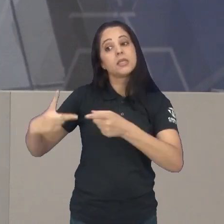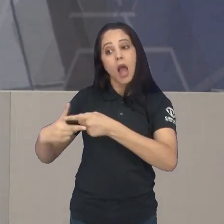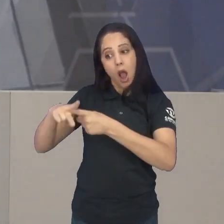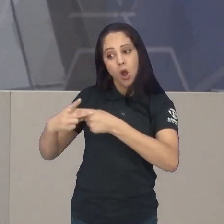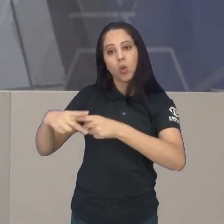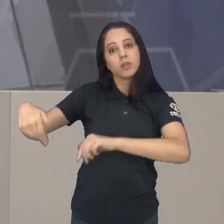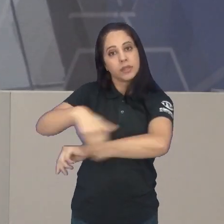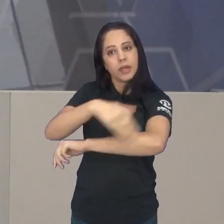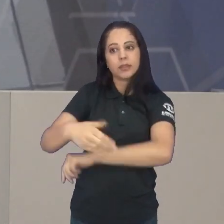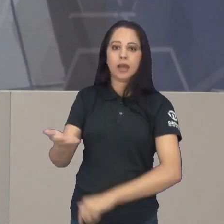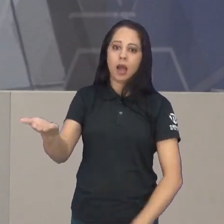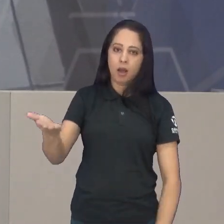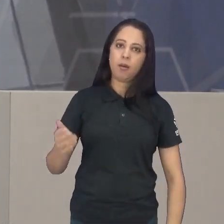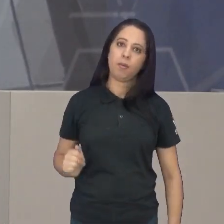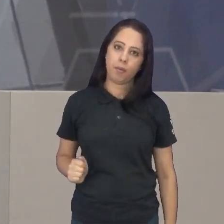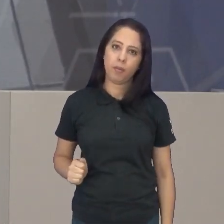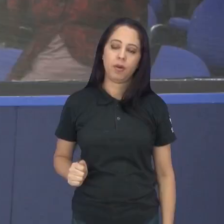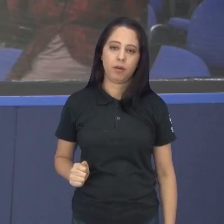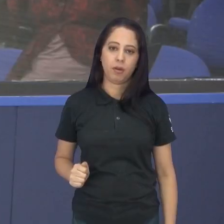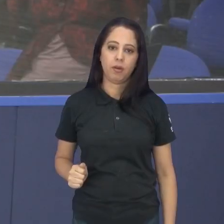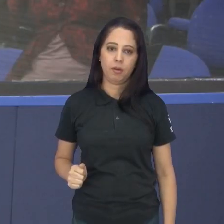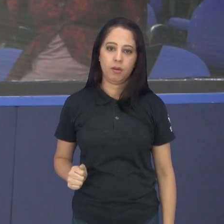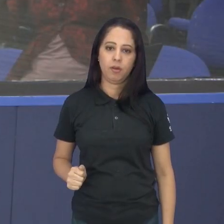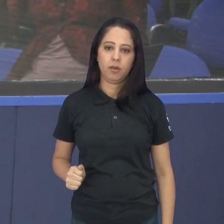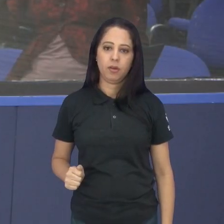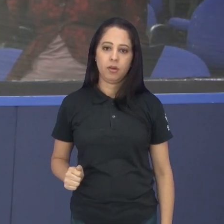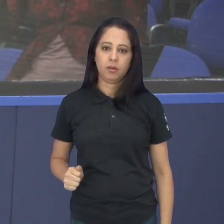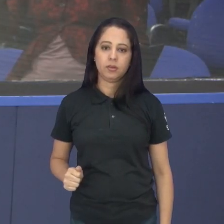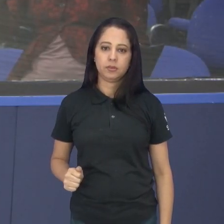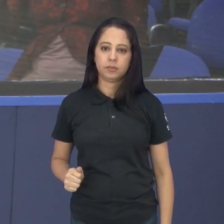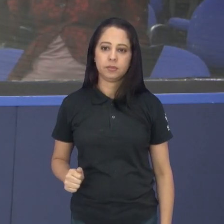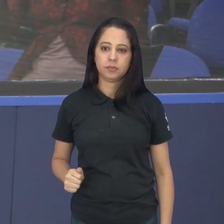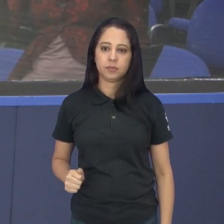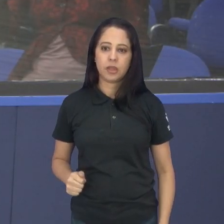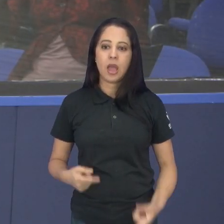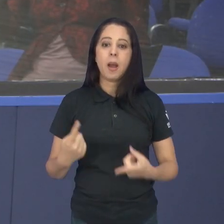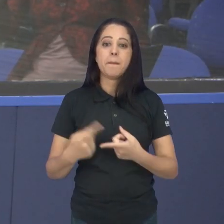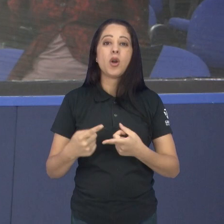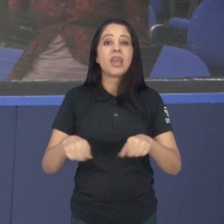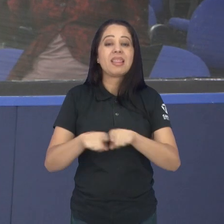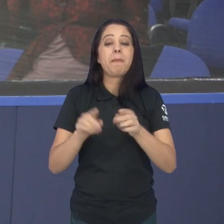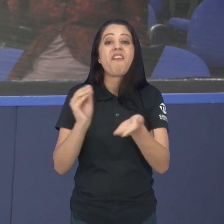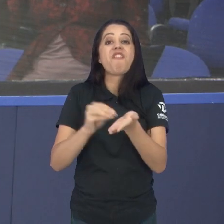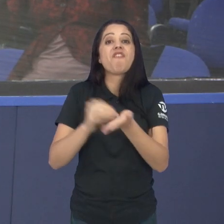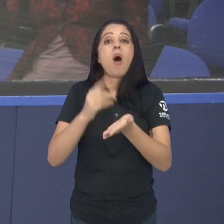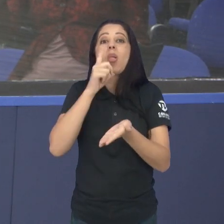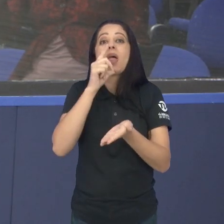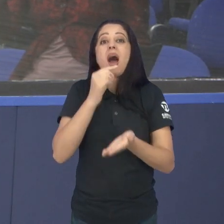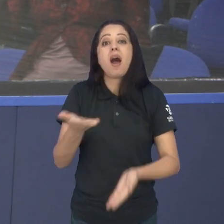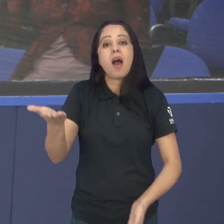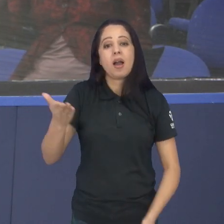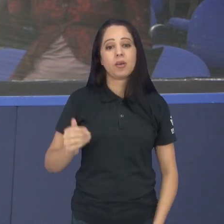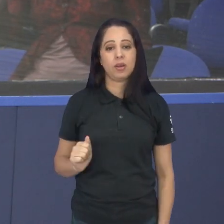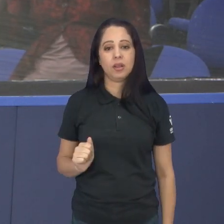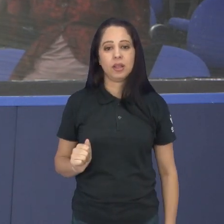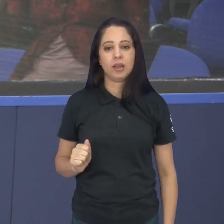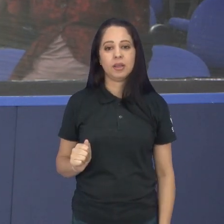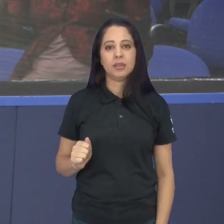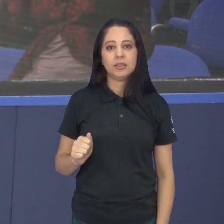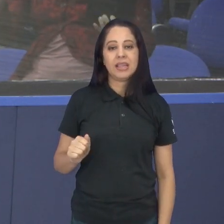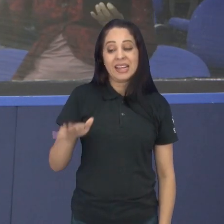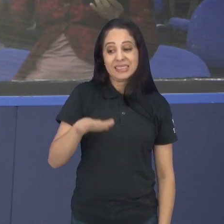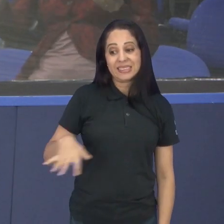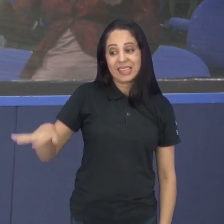porque senão eles vão vir aqui depois também com o problema, que é o problema da água, né? Então os moradores da região